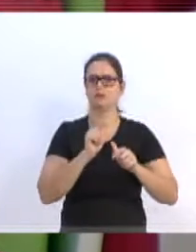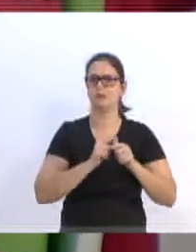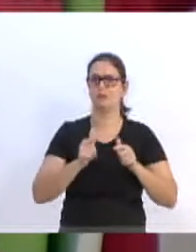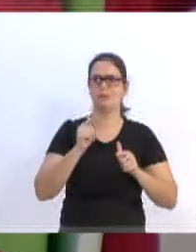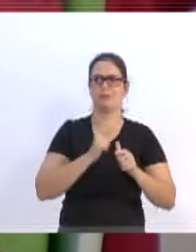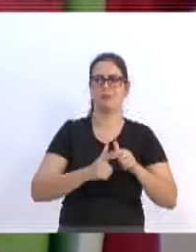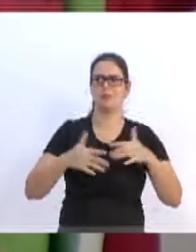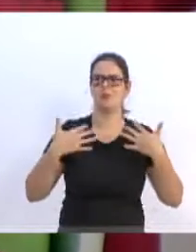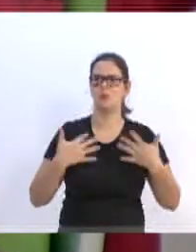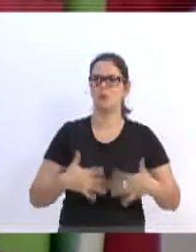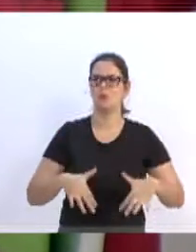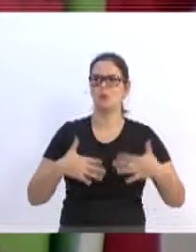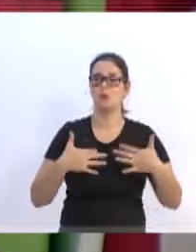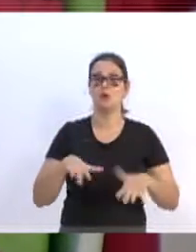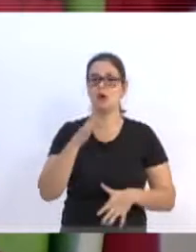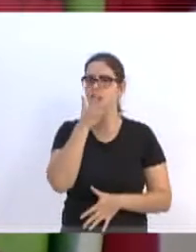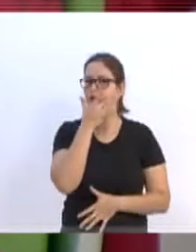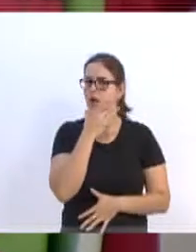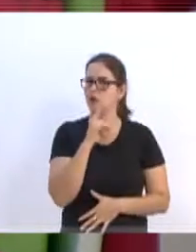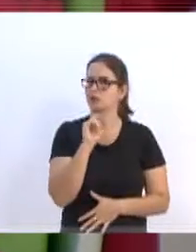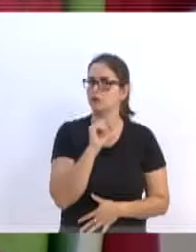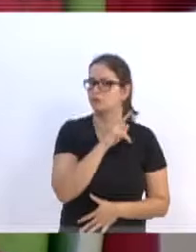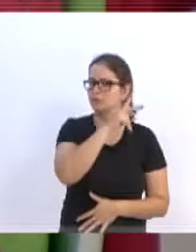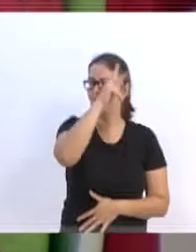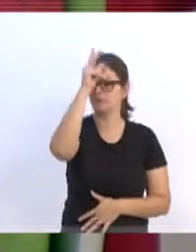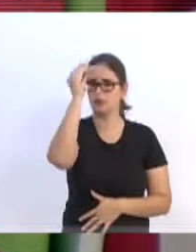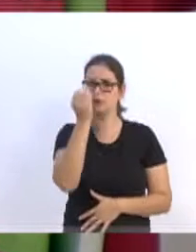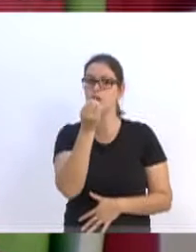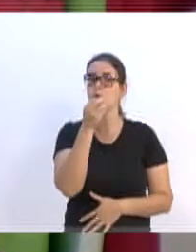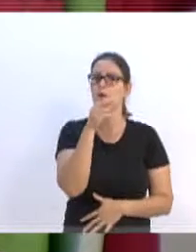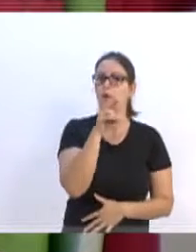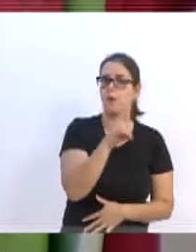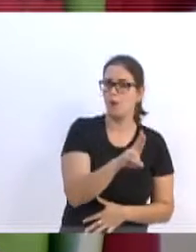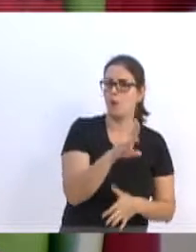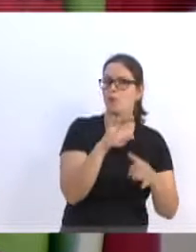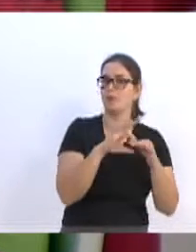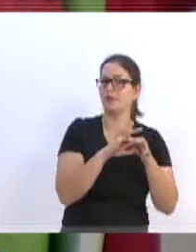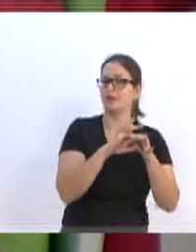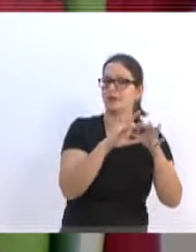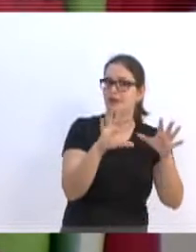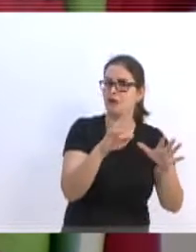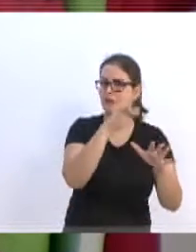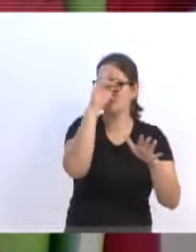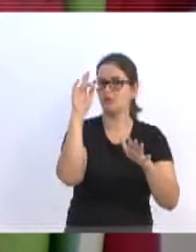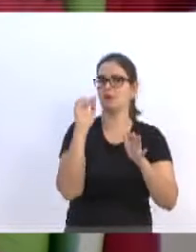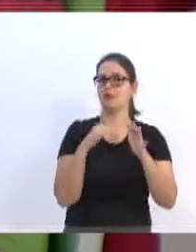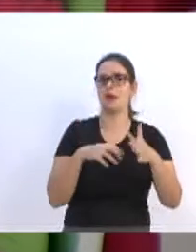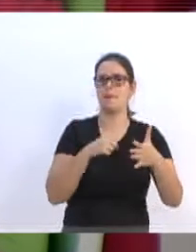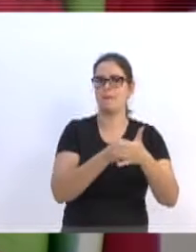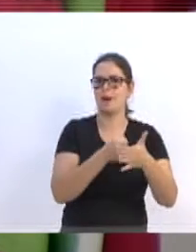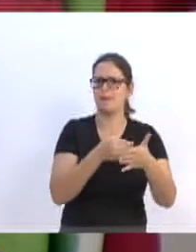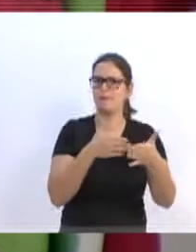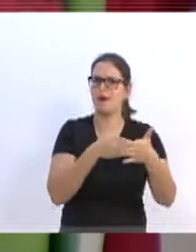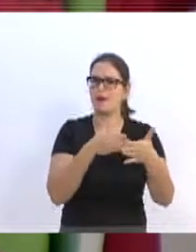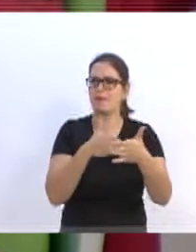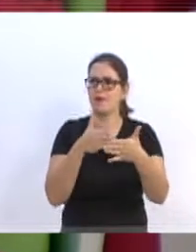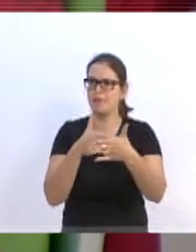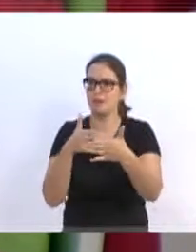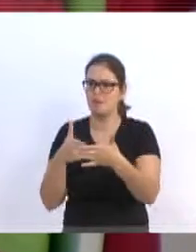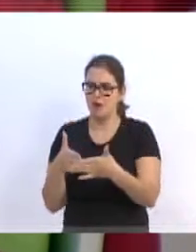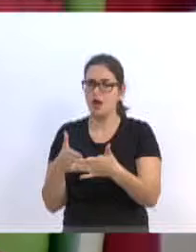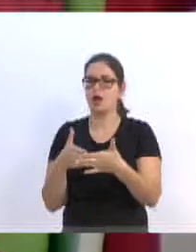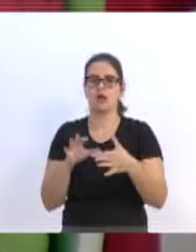do poder judiciário deixar ou aqueles que estão emperrando o processo que libera em uma vez